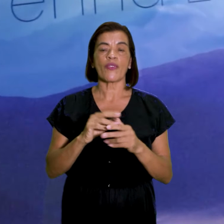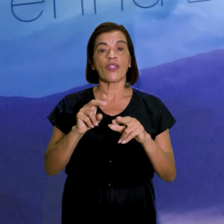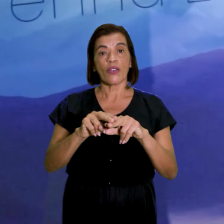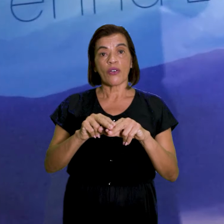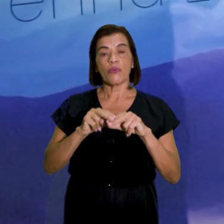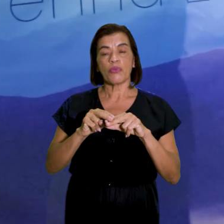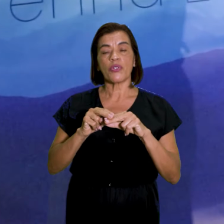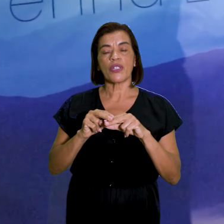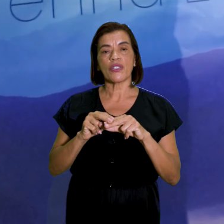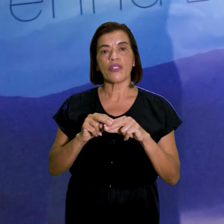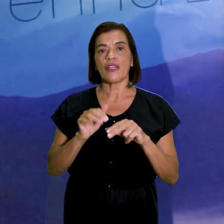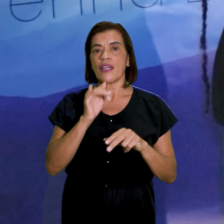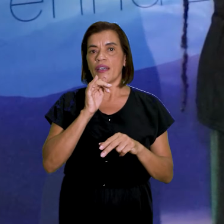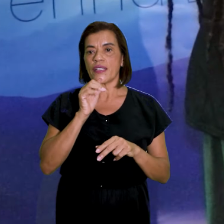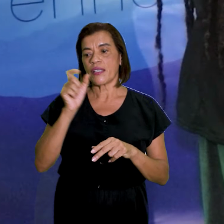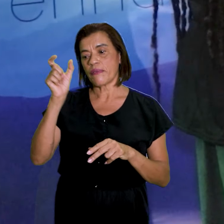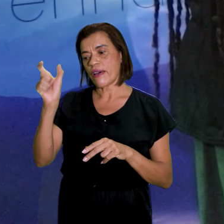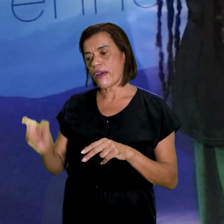Então, assim,